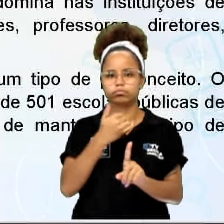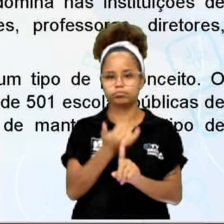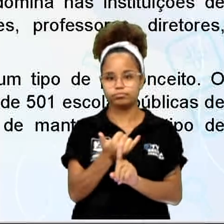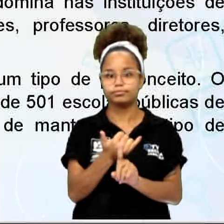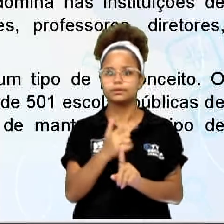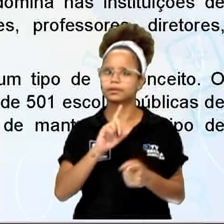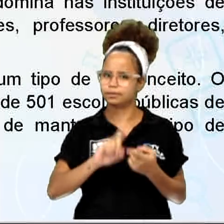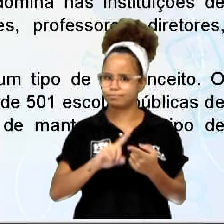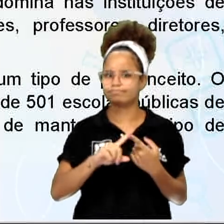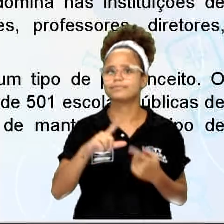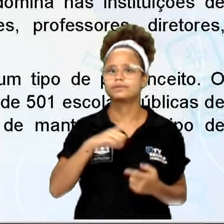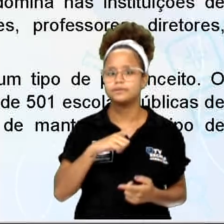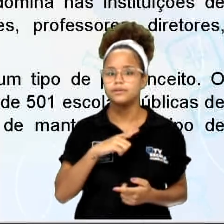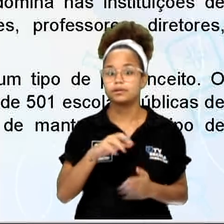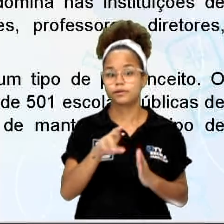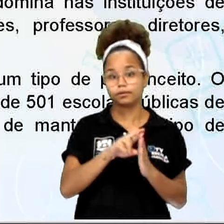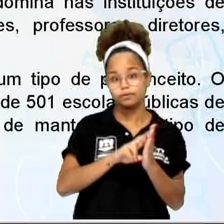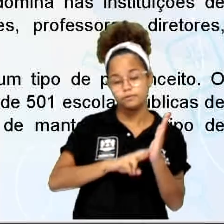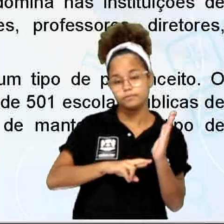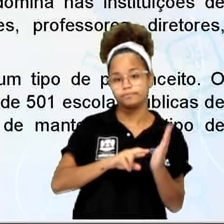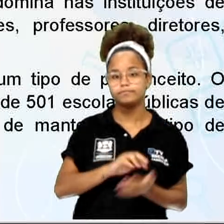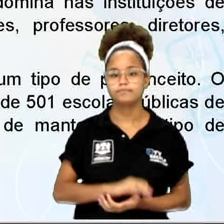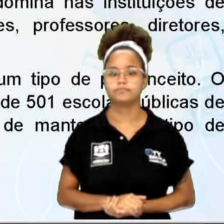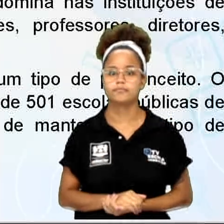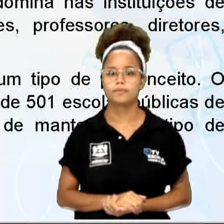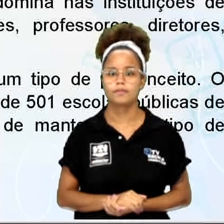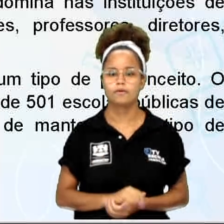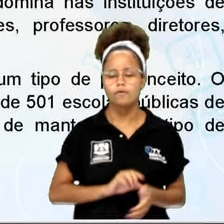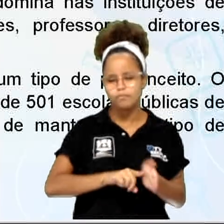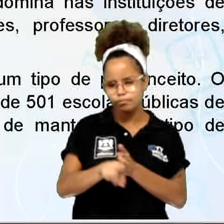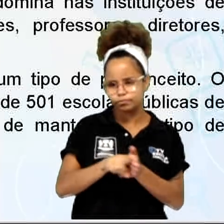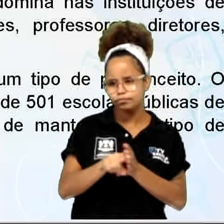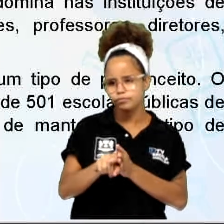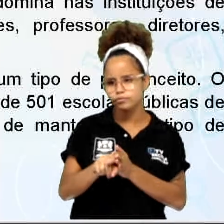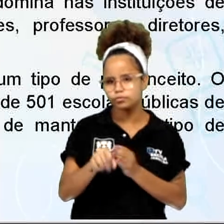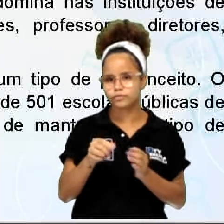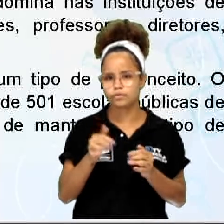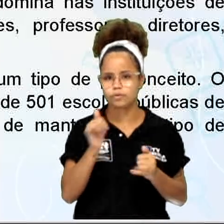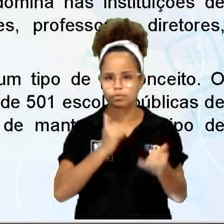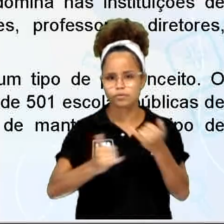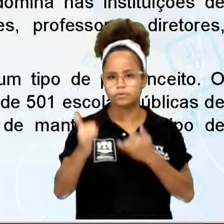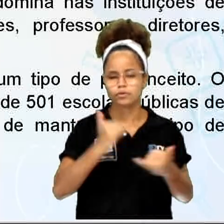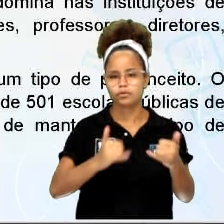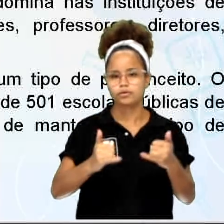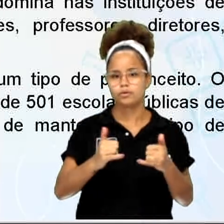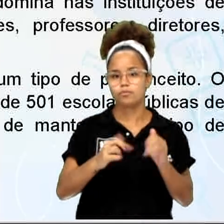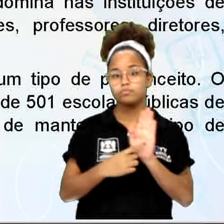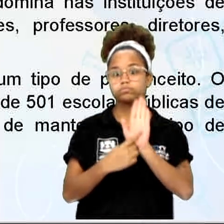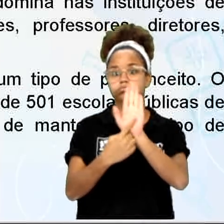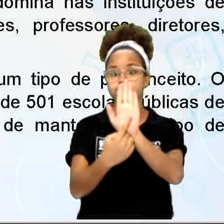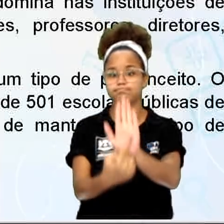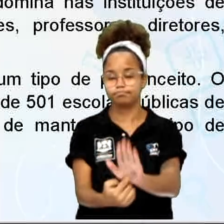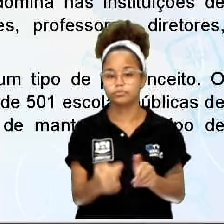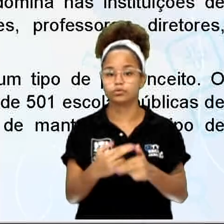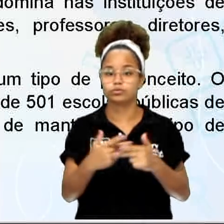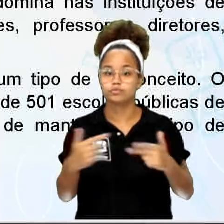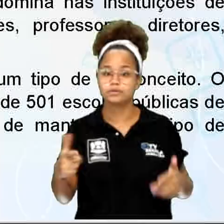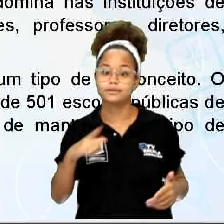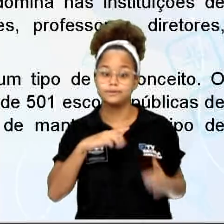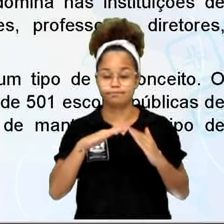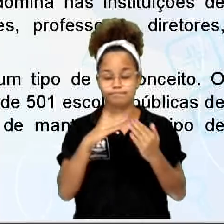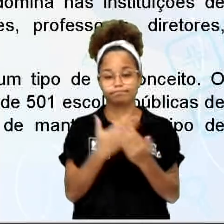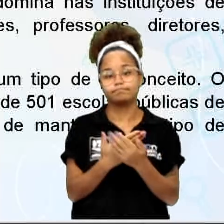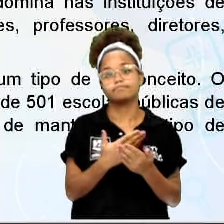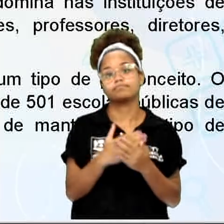detectada. Da redação. Uma pesquisa divulgada nesta semana revelou um panorama desabonador nas escolas